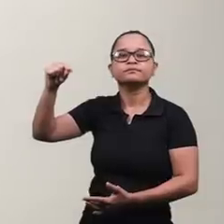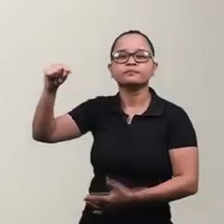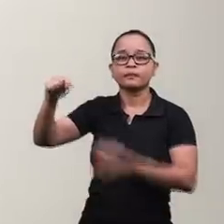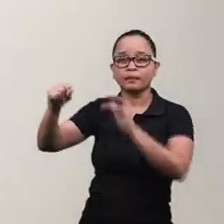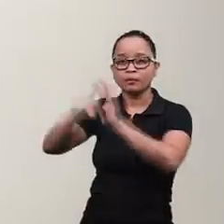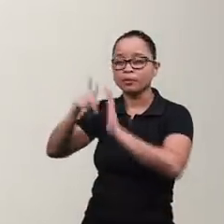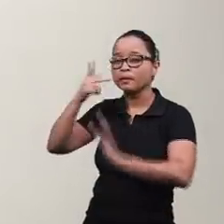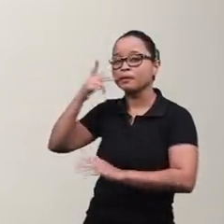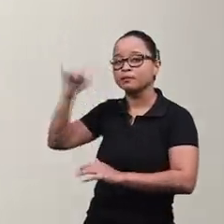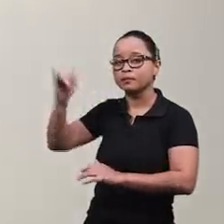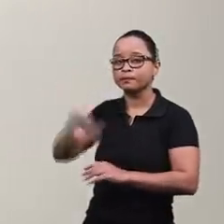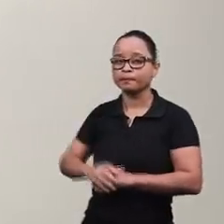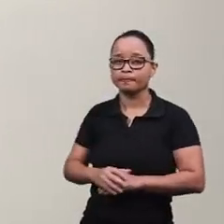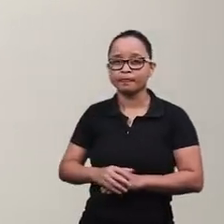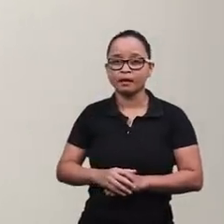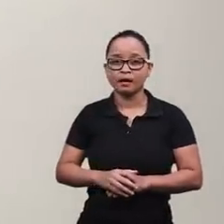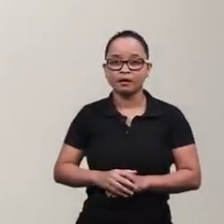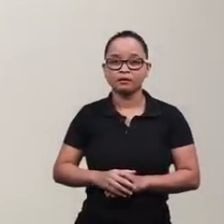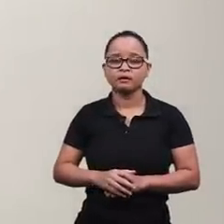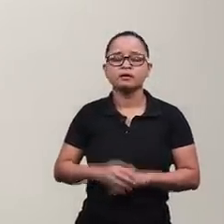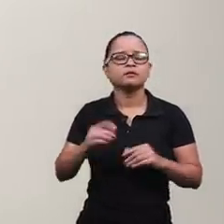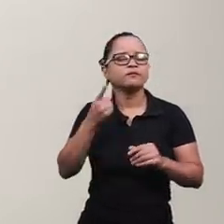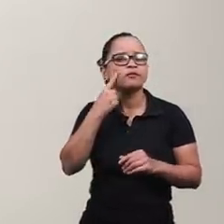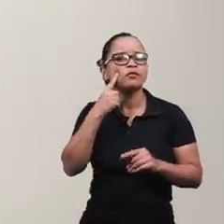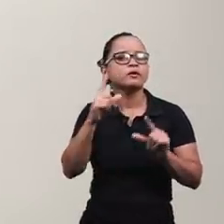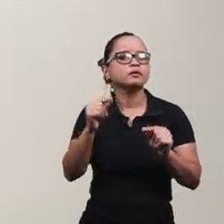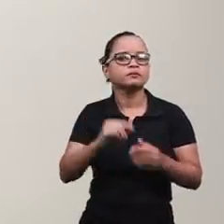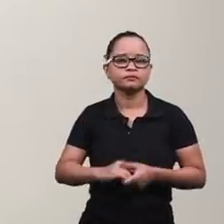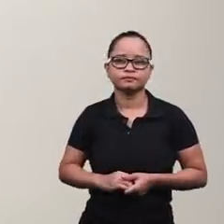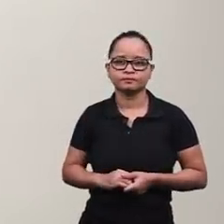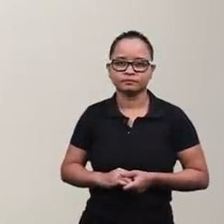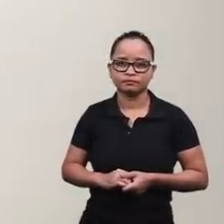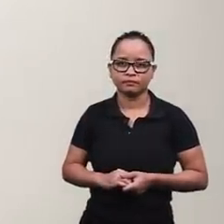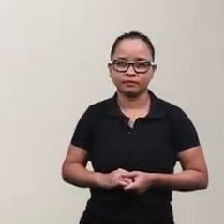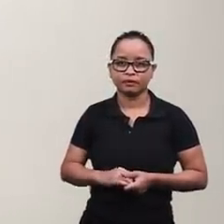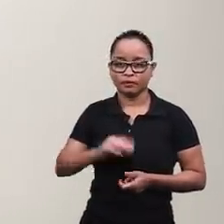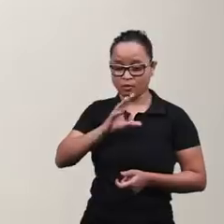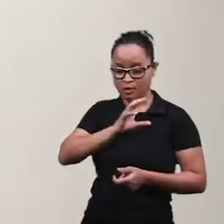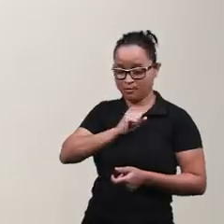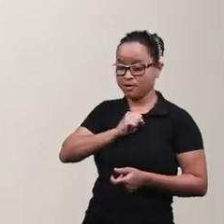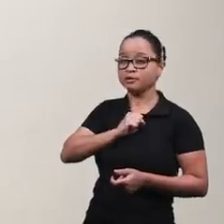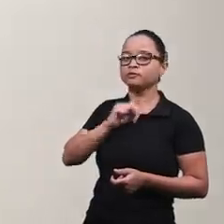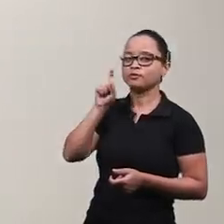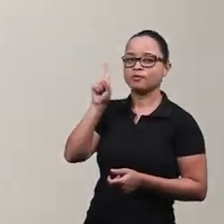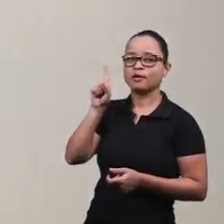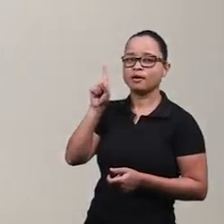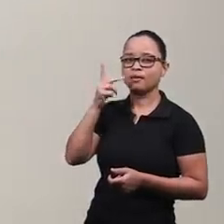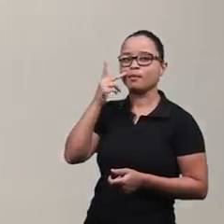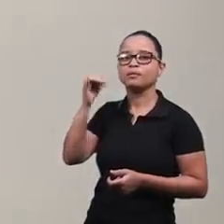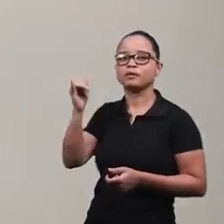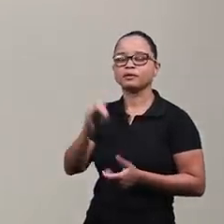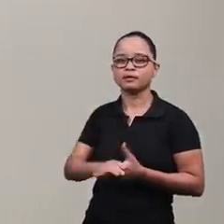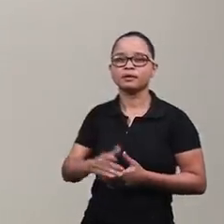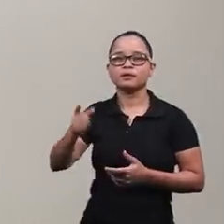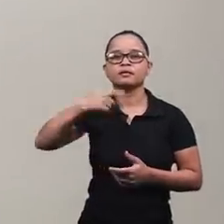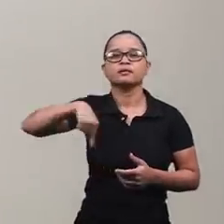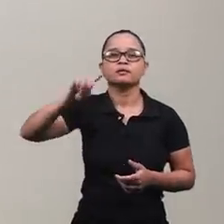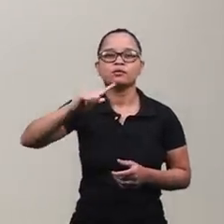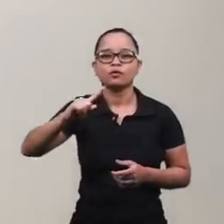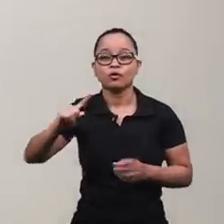que é feita pelo pai eleitos e ver o seguinte fomos o que amados por ele